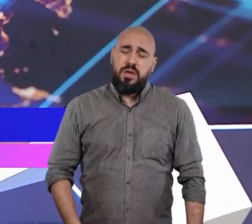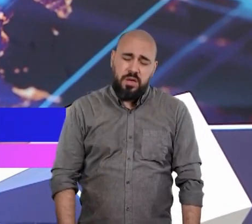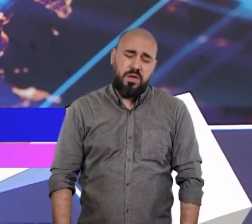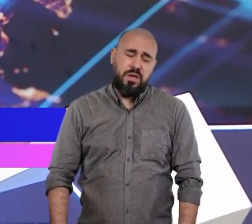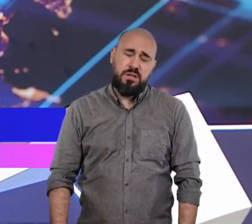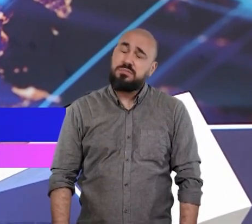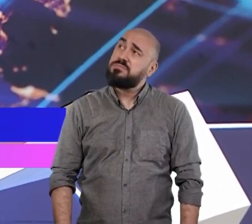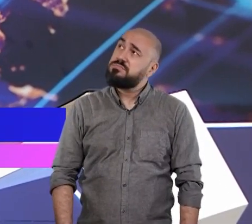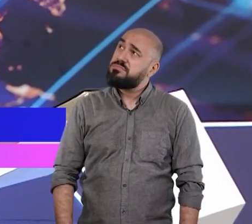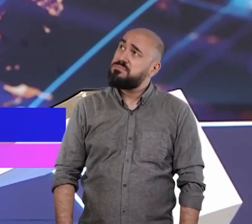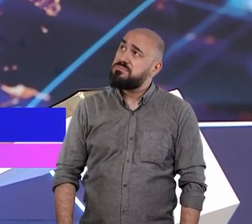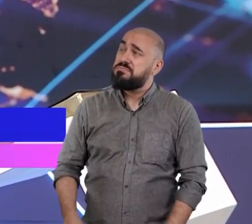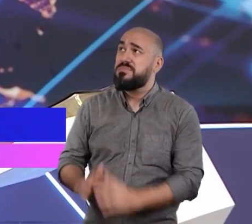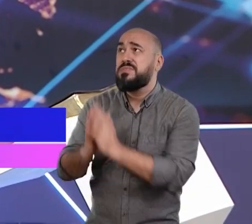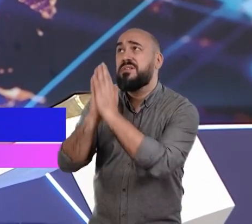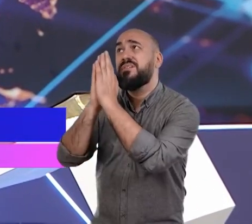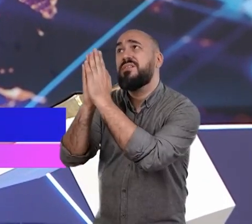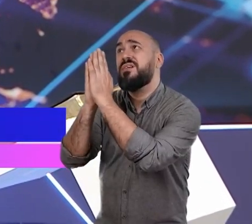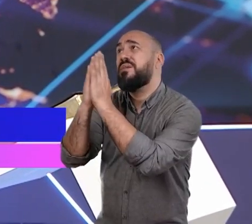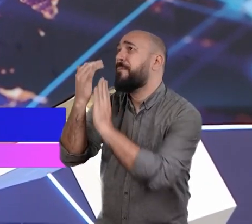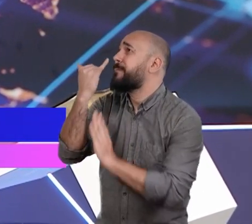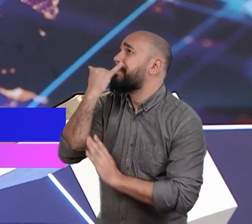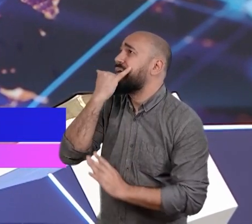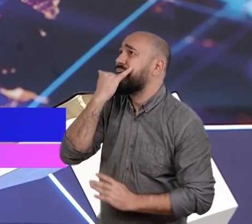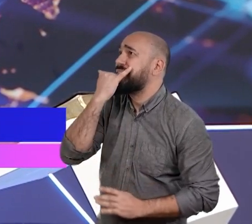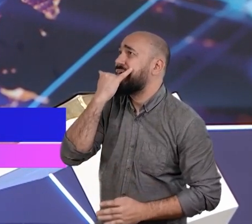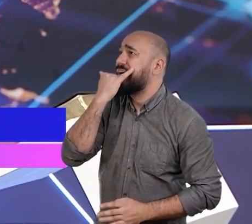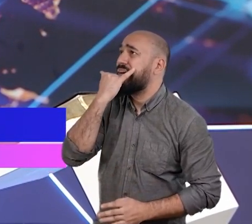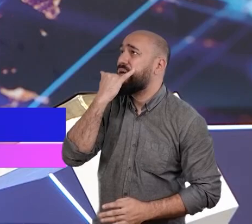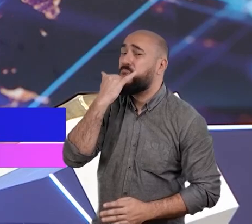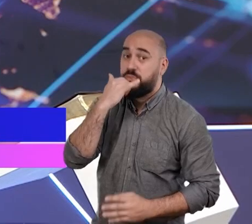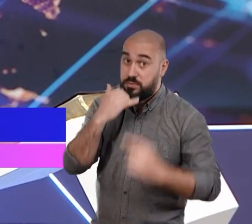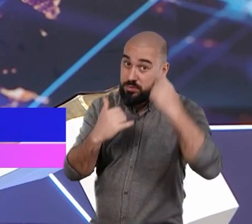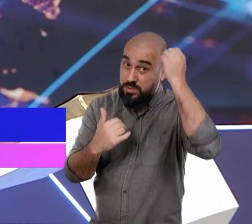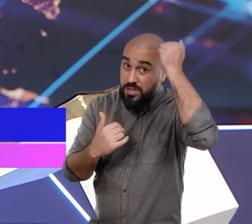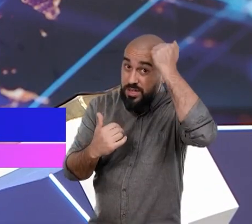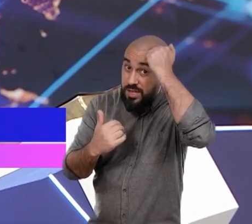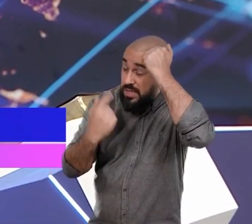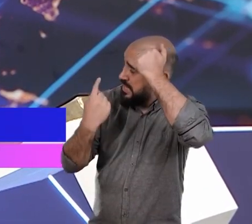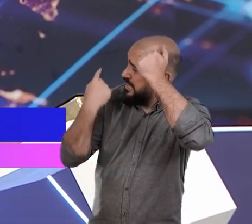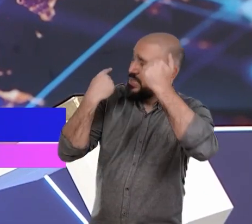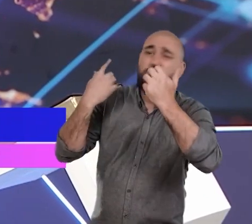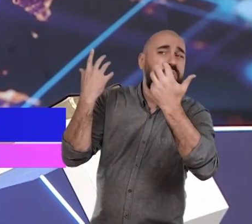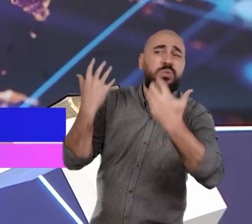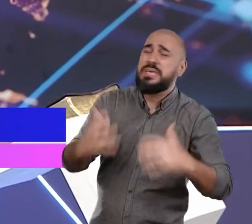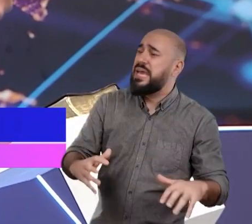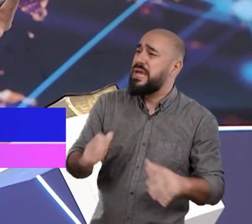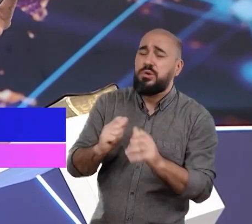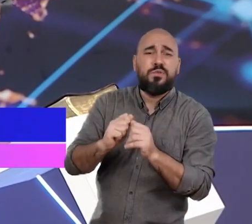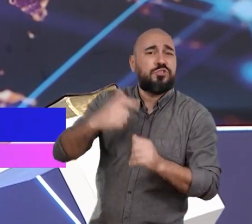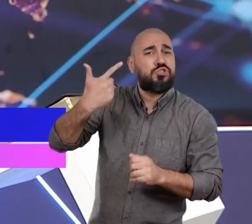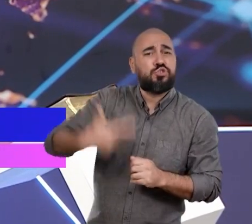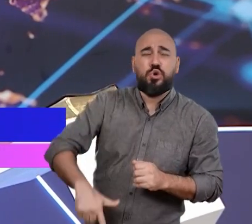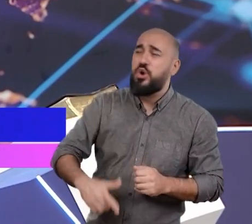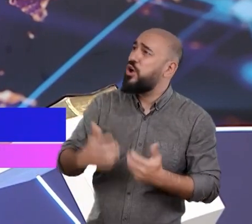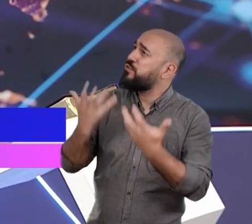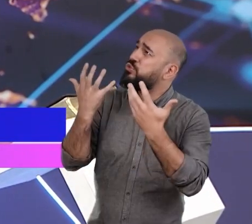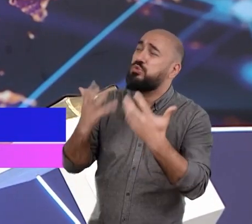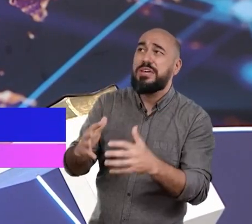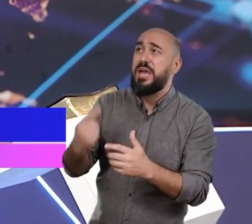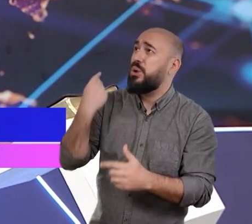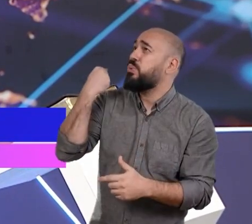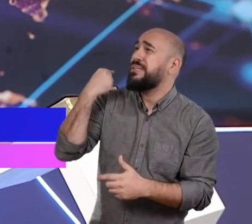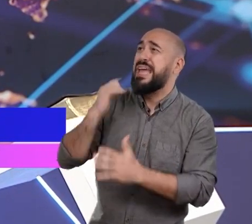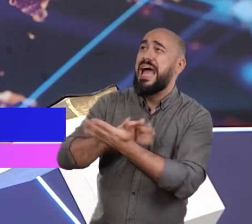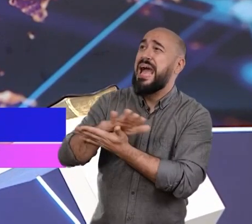Então, o passado vivido até aqui, ele se torna agora transformado, limpo pelo sangue